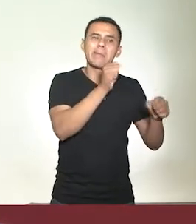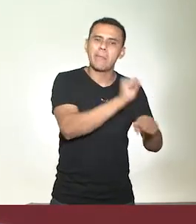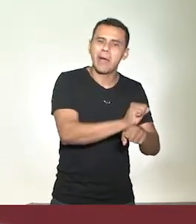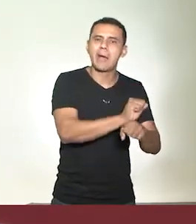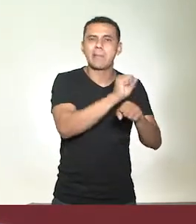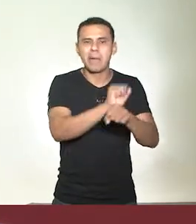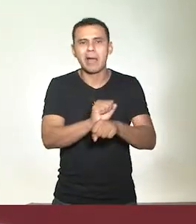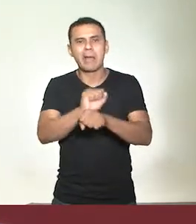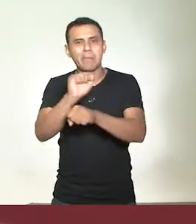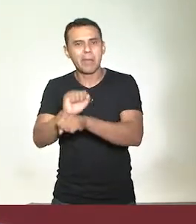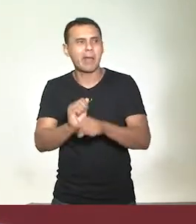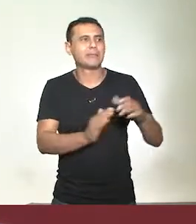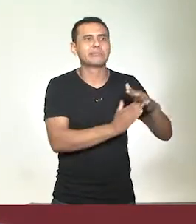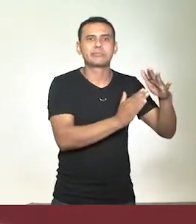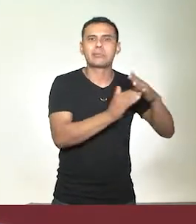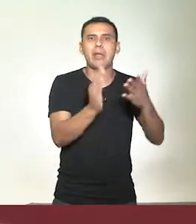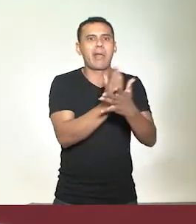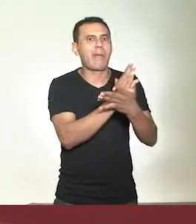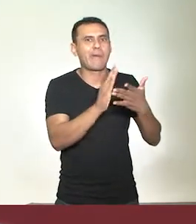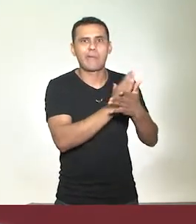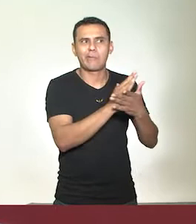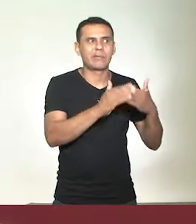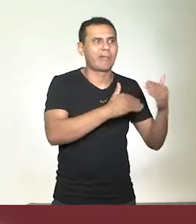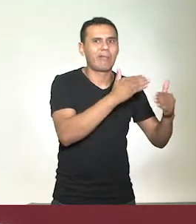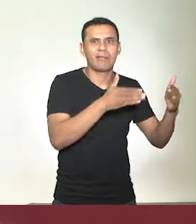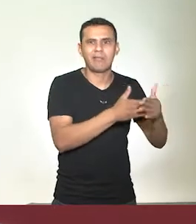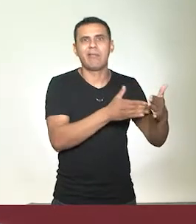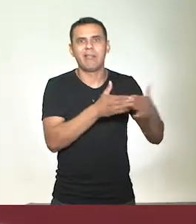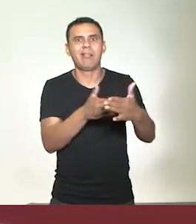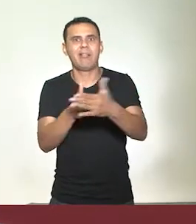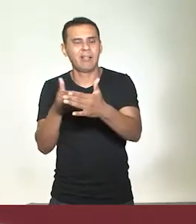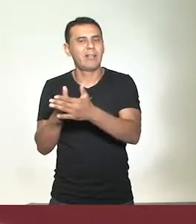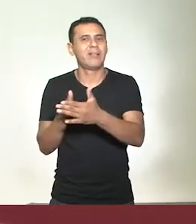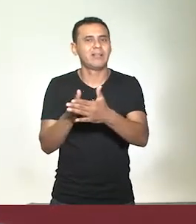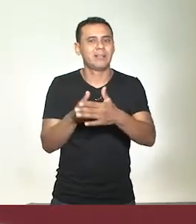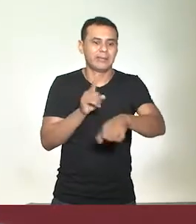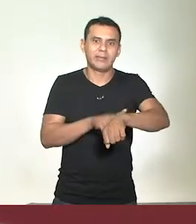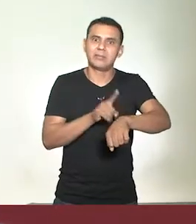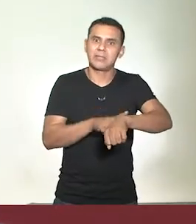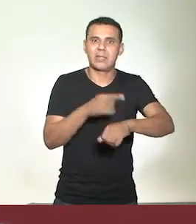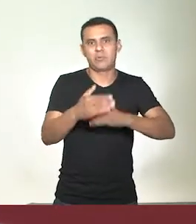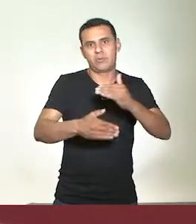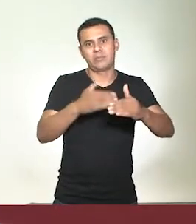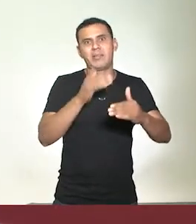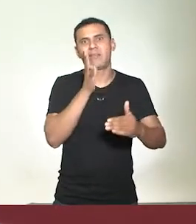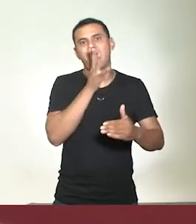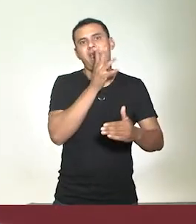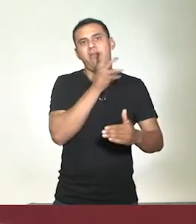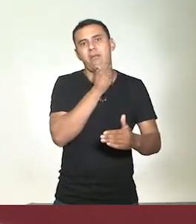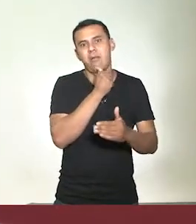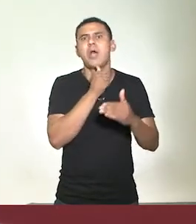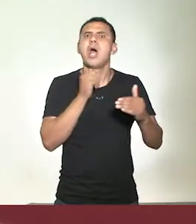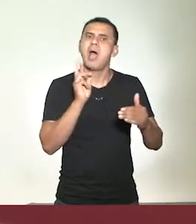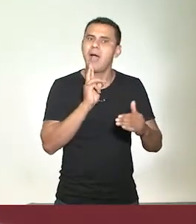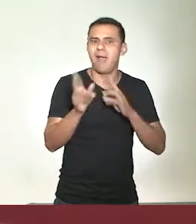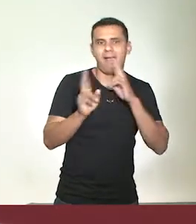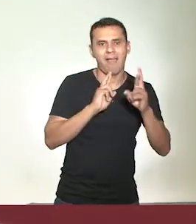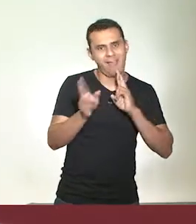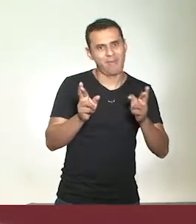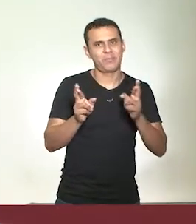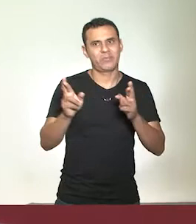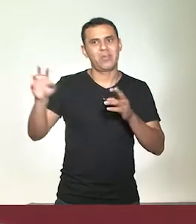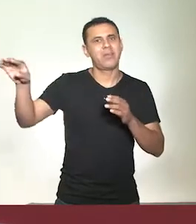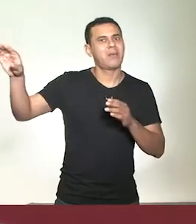pontos de parada dos gargalos aqui que estão ocorrendo para diminuição dos tempos dos processos E assim a gente dá uma